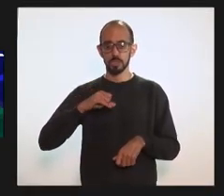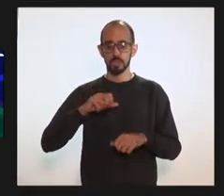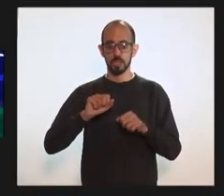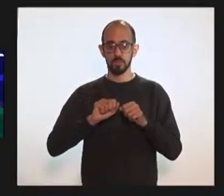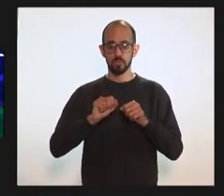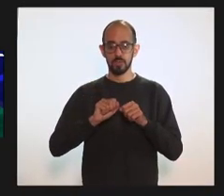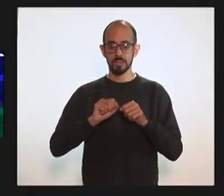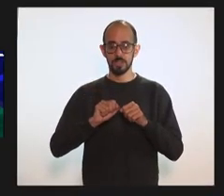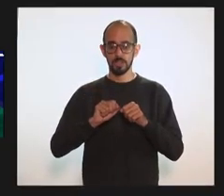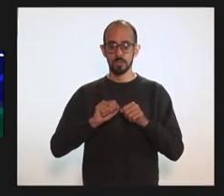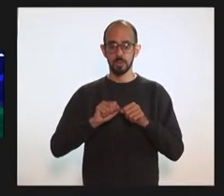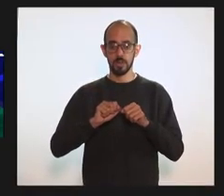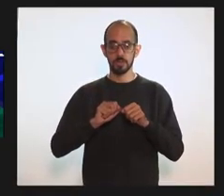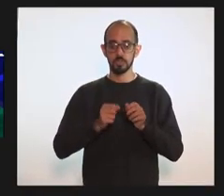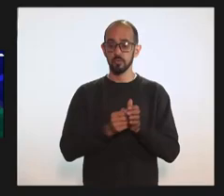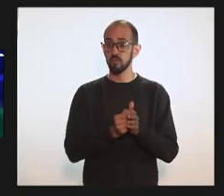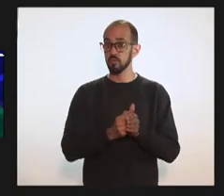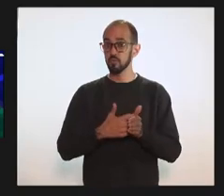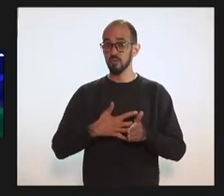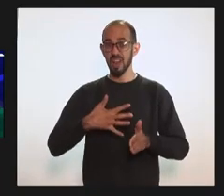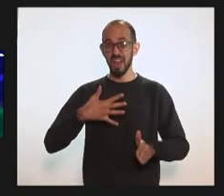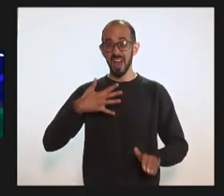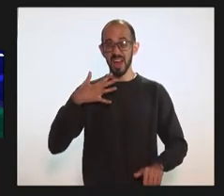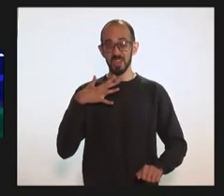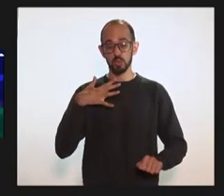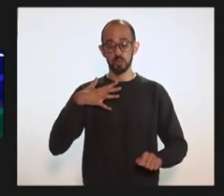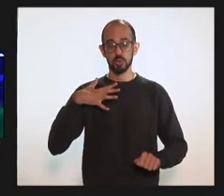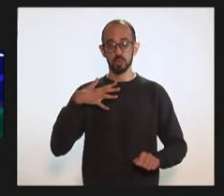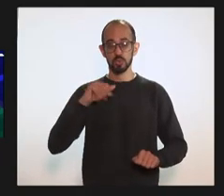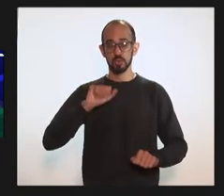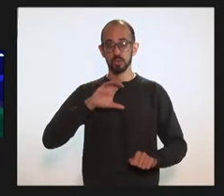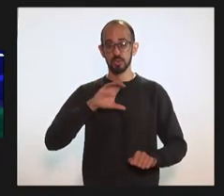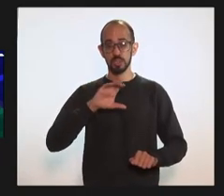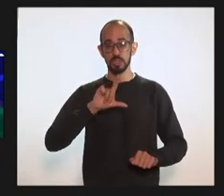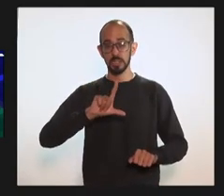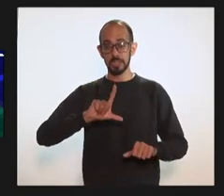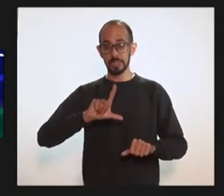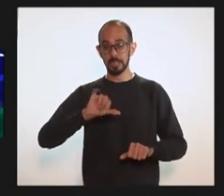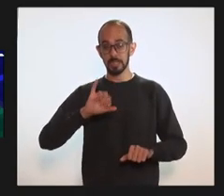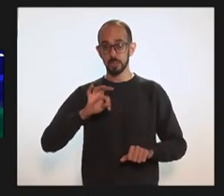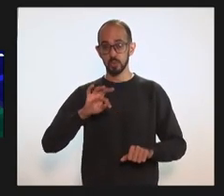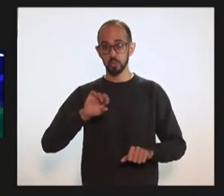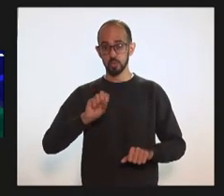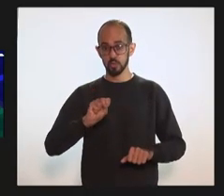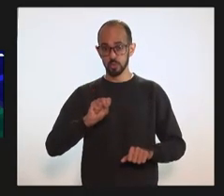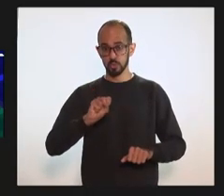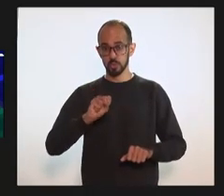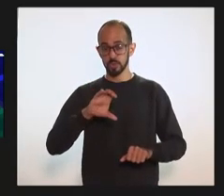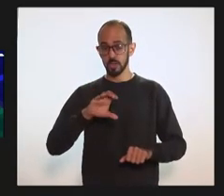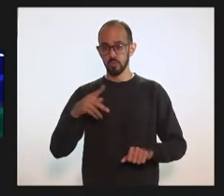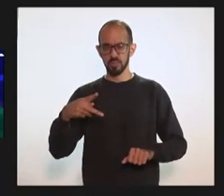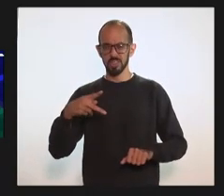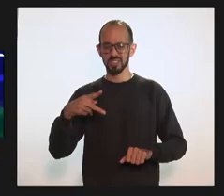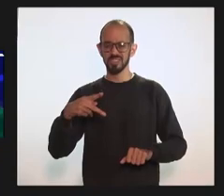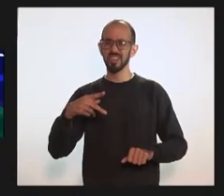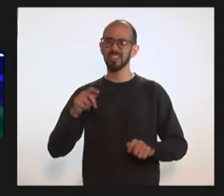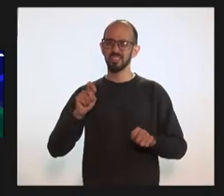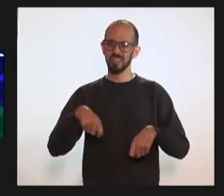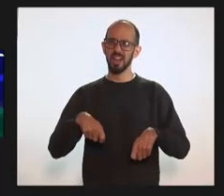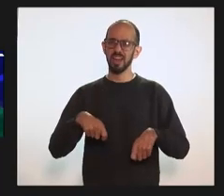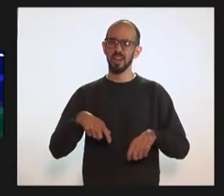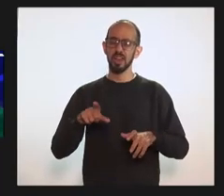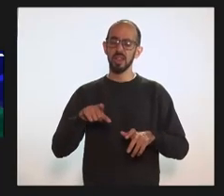em dezenas de milhares de hectolitros. Então, é algo que vai prejudicar o turismo, um avanço por parte da